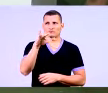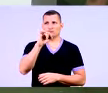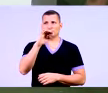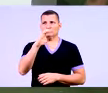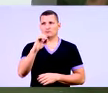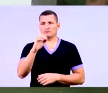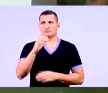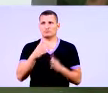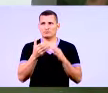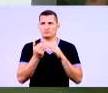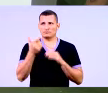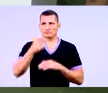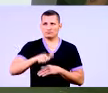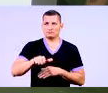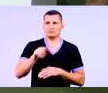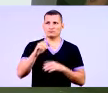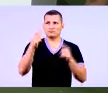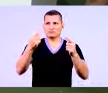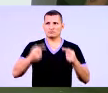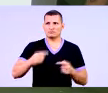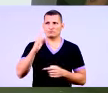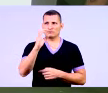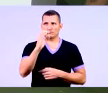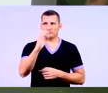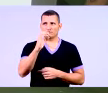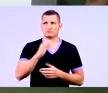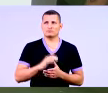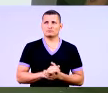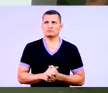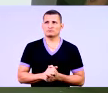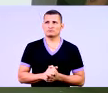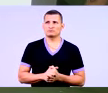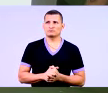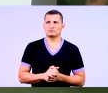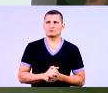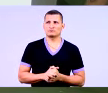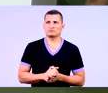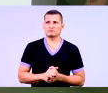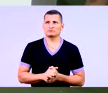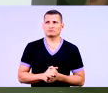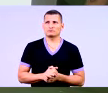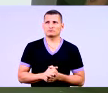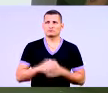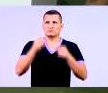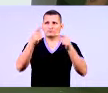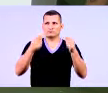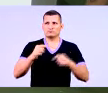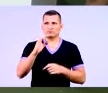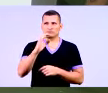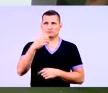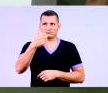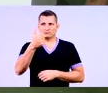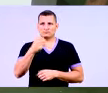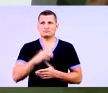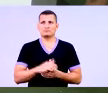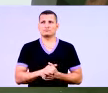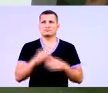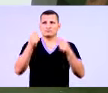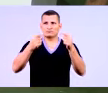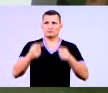anual números a all terá perdão alternativa não a questão sendo o primeiro exercício